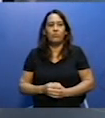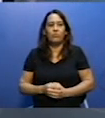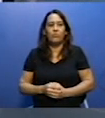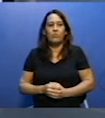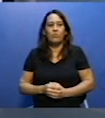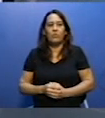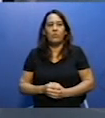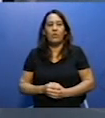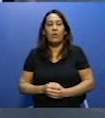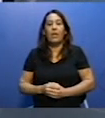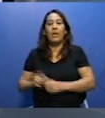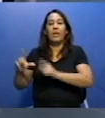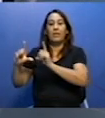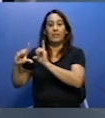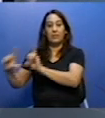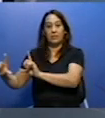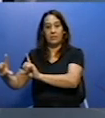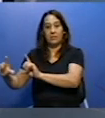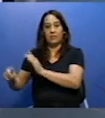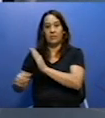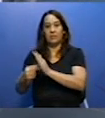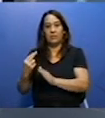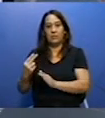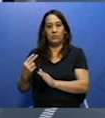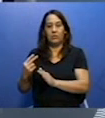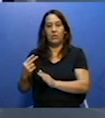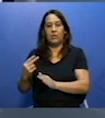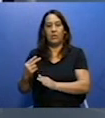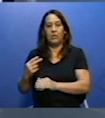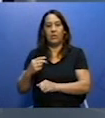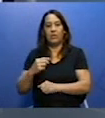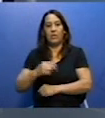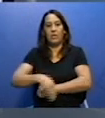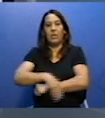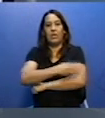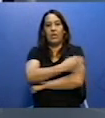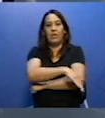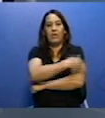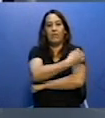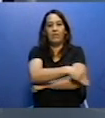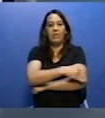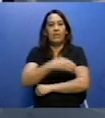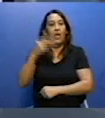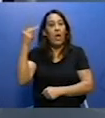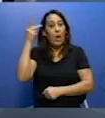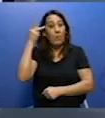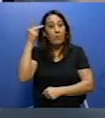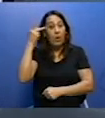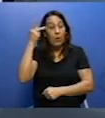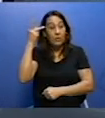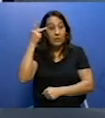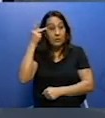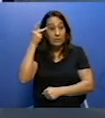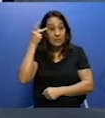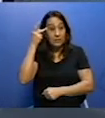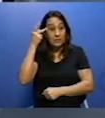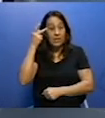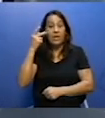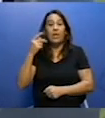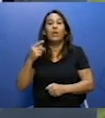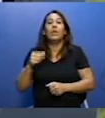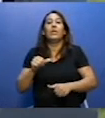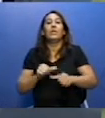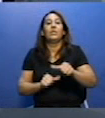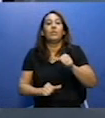Olha a segunda imagem, Avenida Paulista, em São Paulo. É a mesma avenida, com